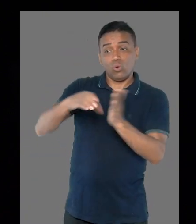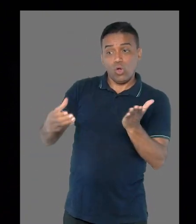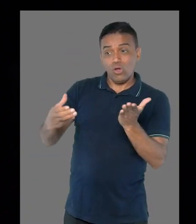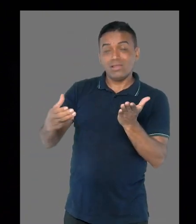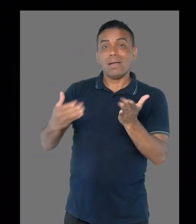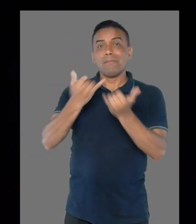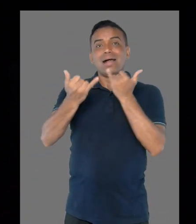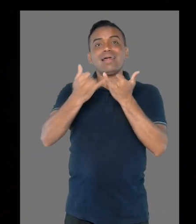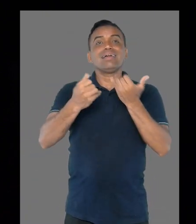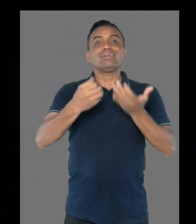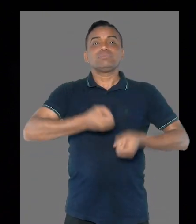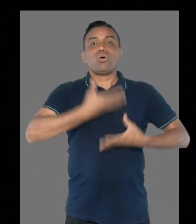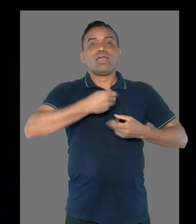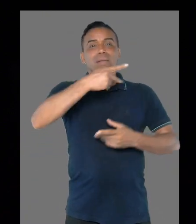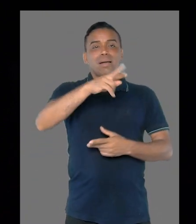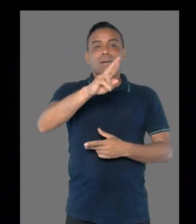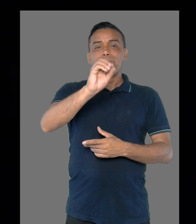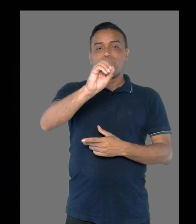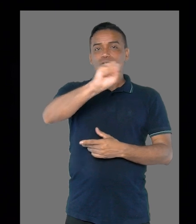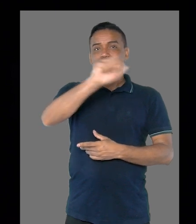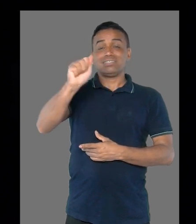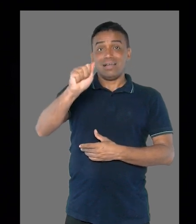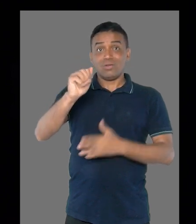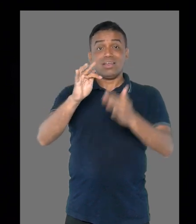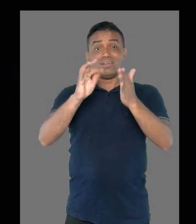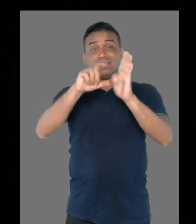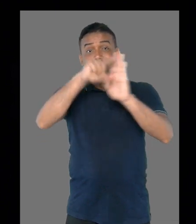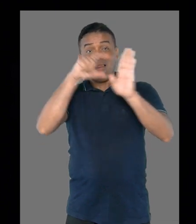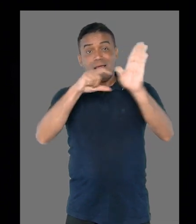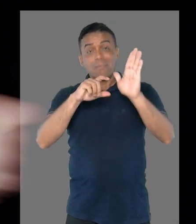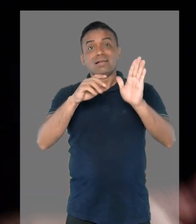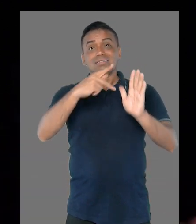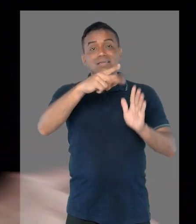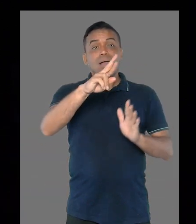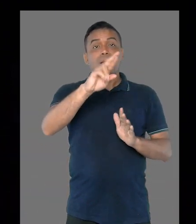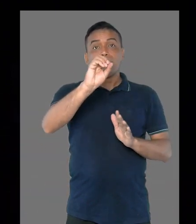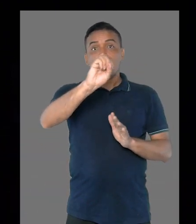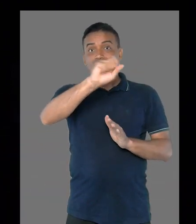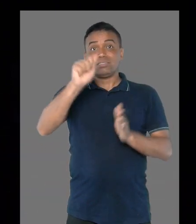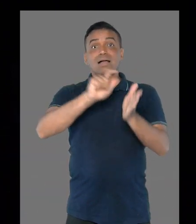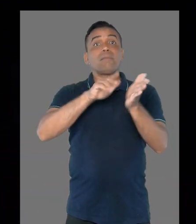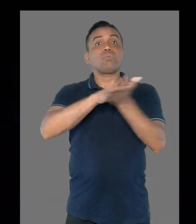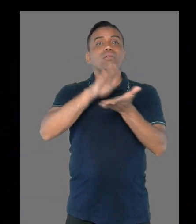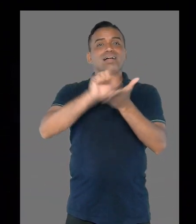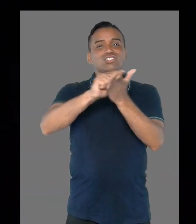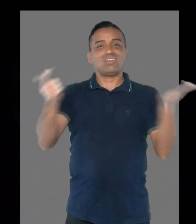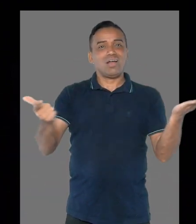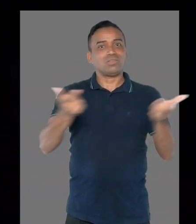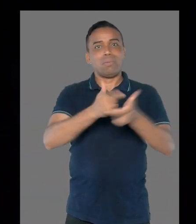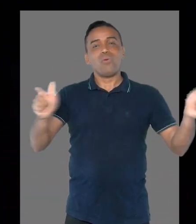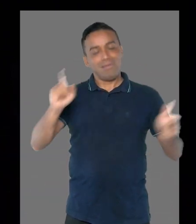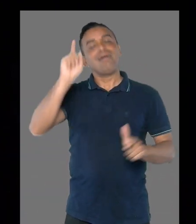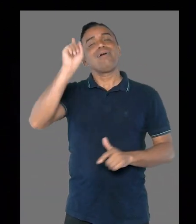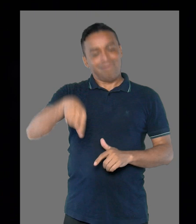estou fazendo um poema em prosa. Eu queria fazer em verso, mas ninguém ia ler. Eu resolvi fazer um poema em prosa e publicar no jornal. A maioria das vezes é